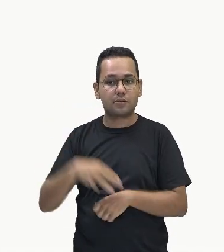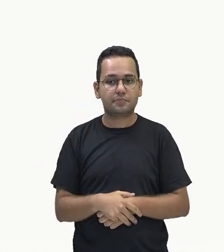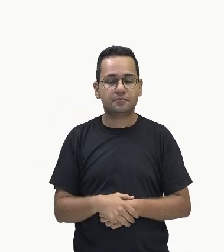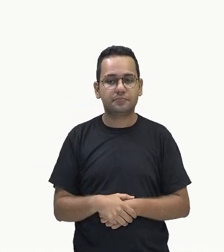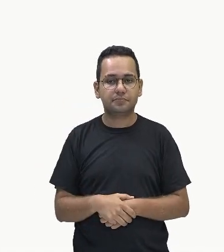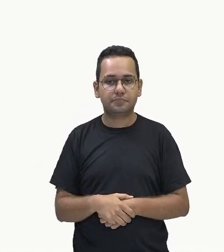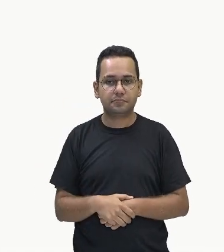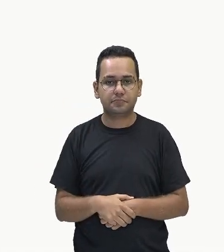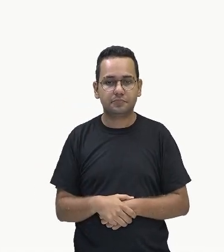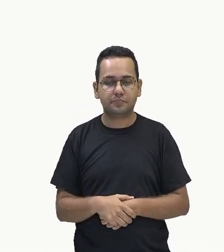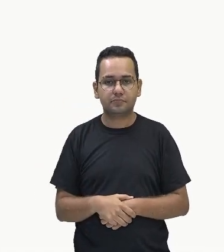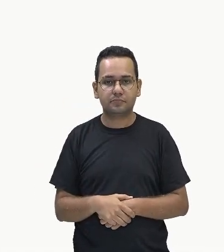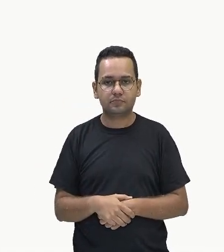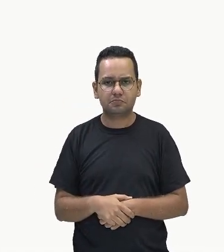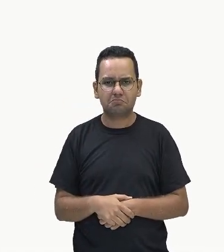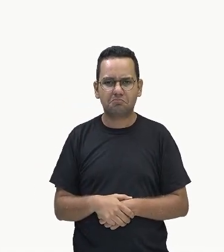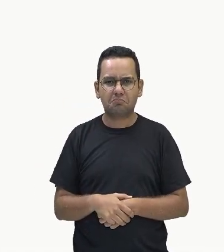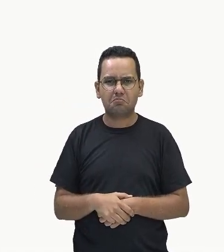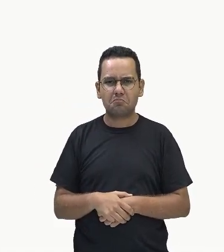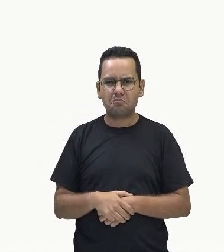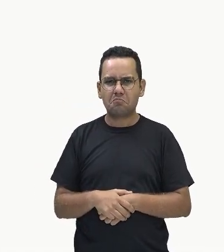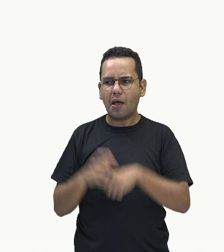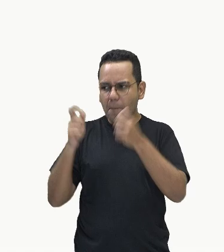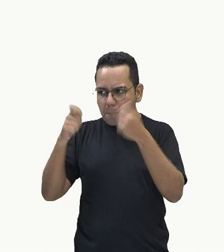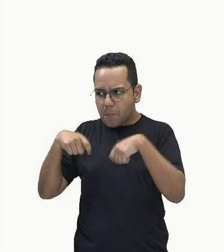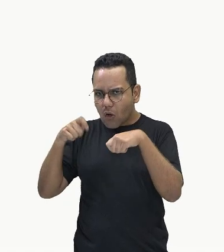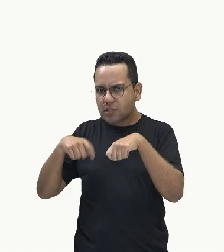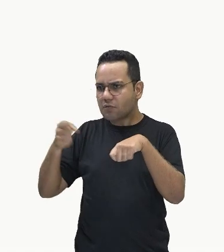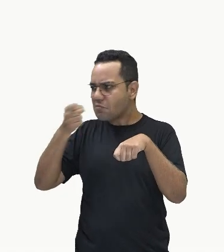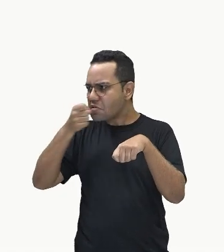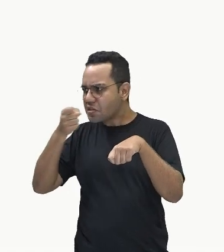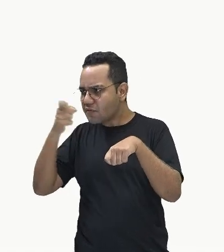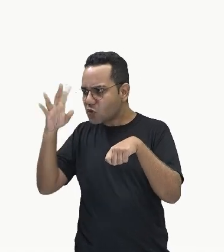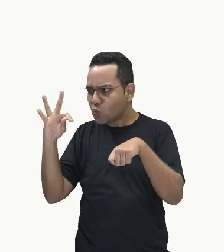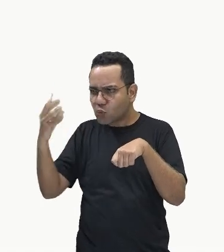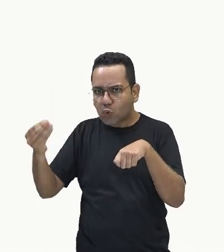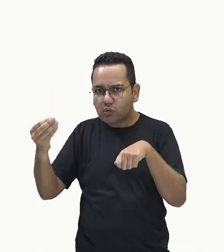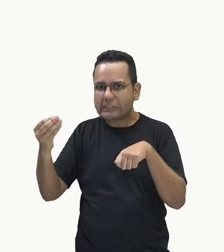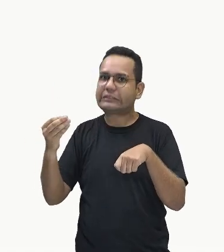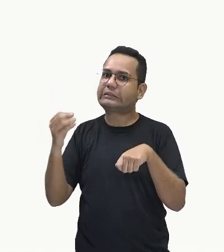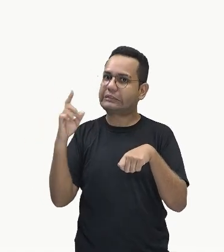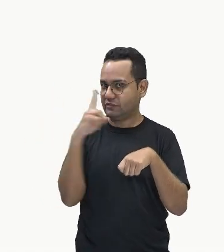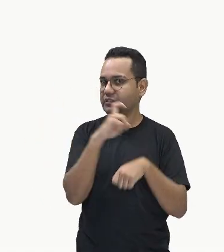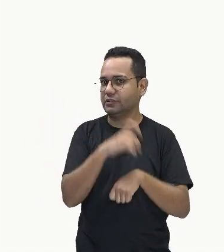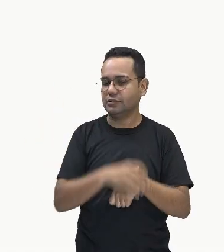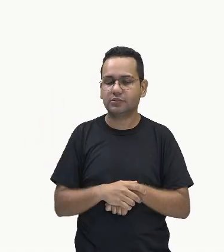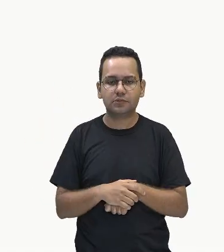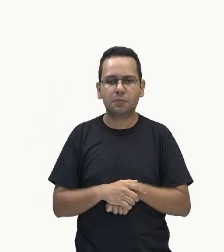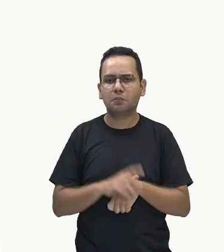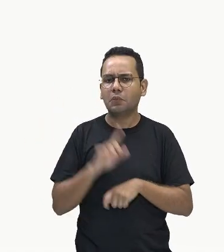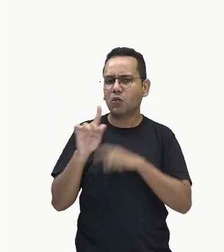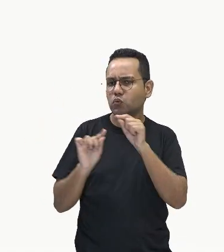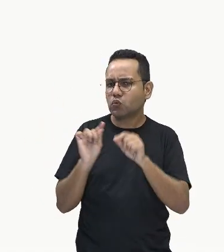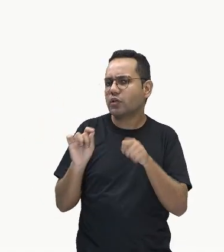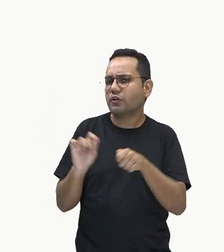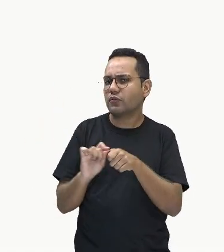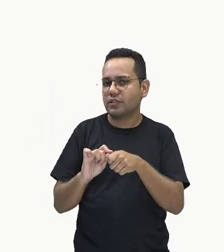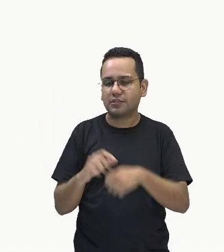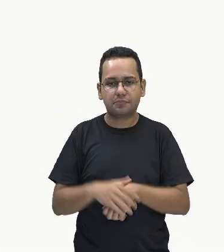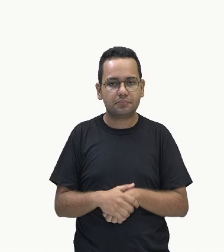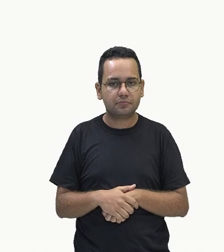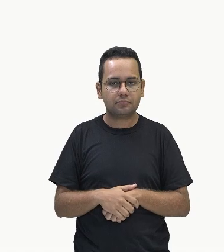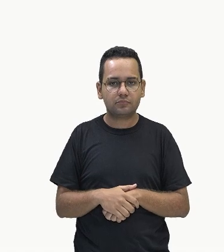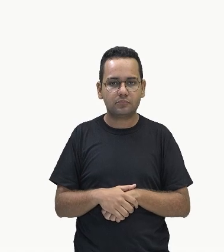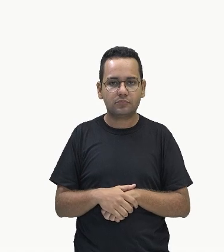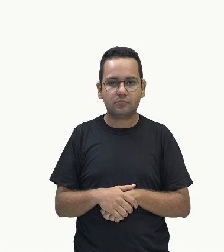tenho como verificar com os 25 mil professores? Bem difícil, né? Então, o que é que eu posso fazer? Eu posso pegar uma